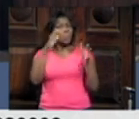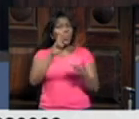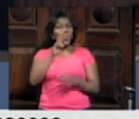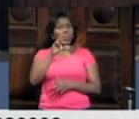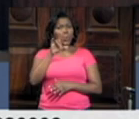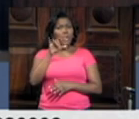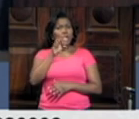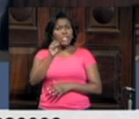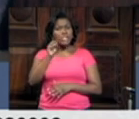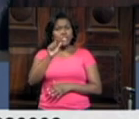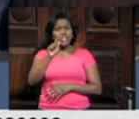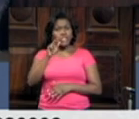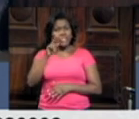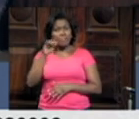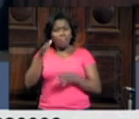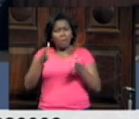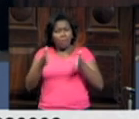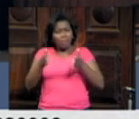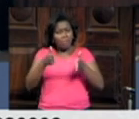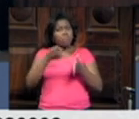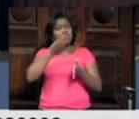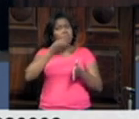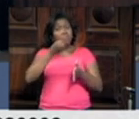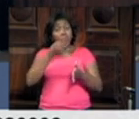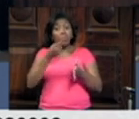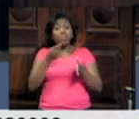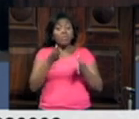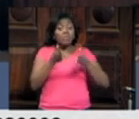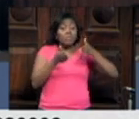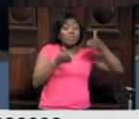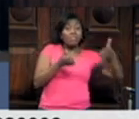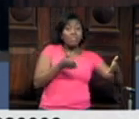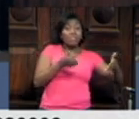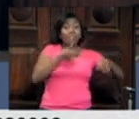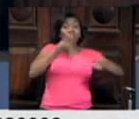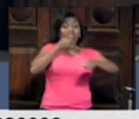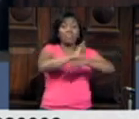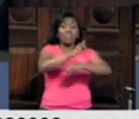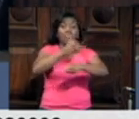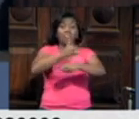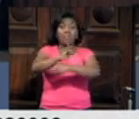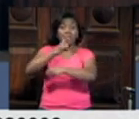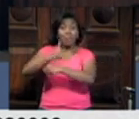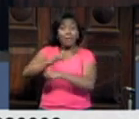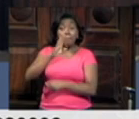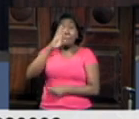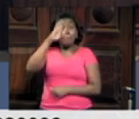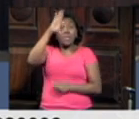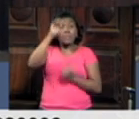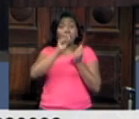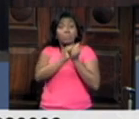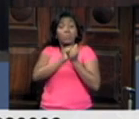Guimarães e também a fase em que ele foi traído pelos seus principais aliados.